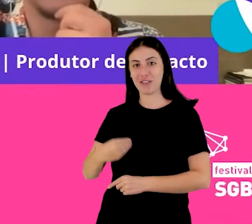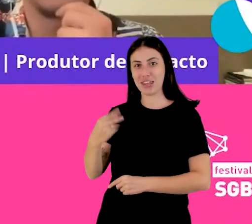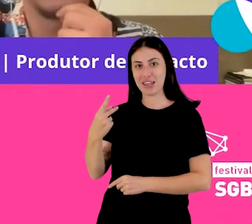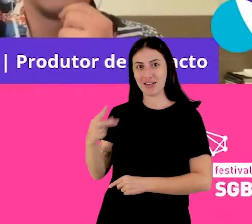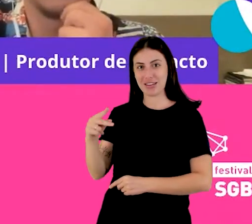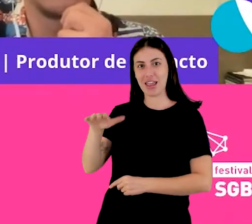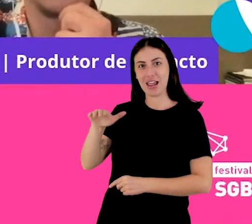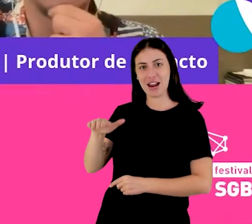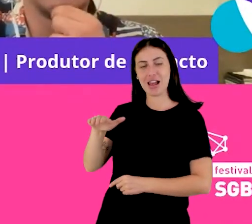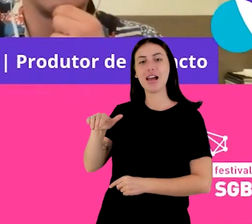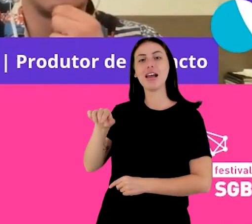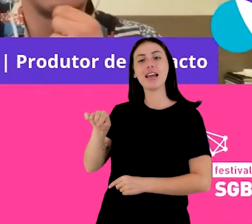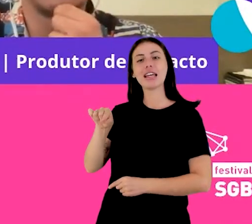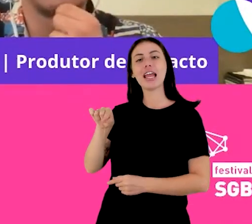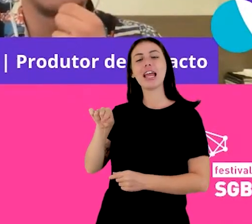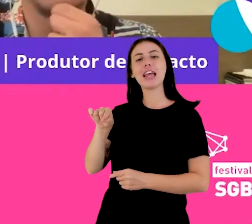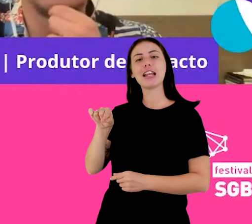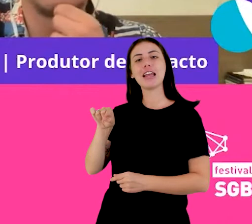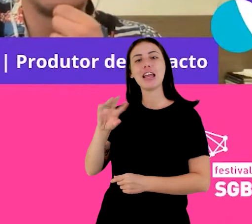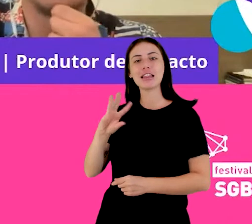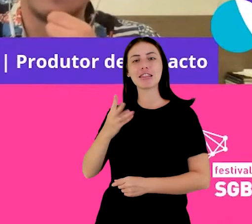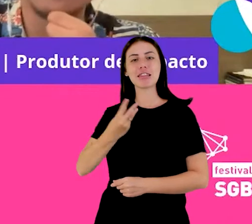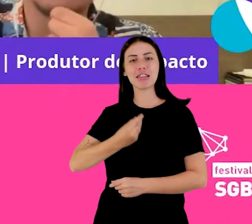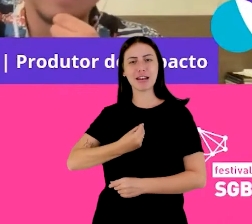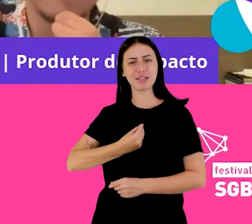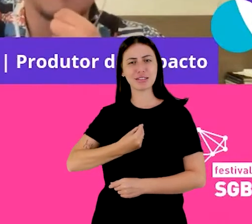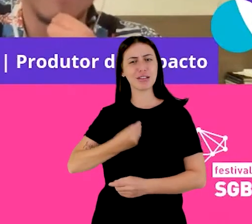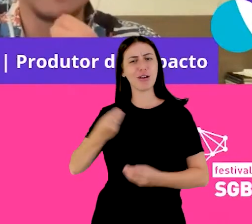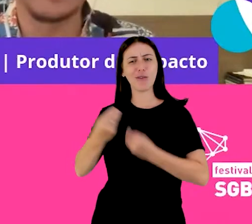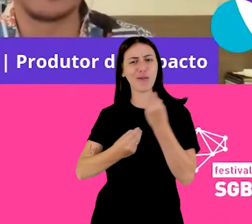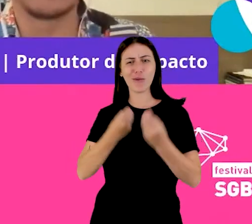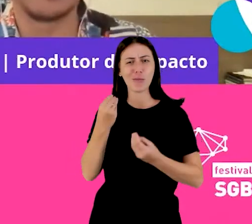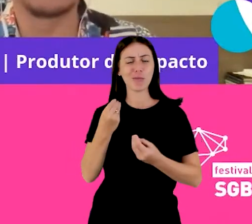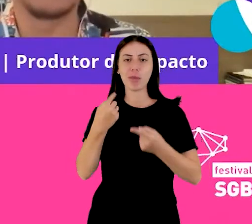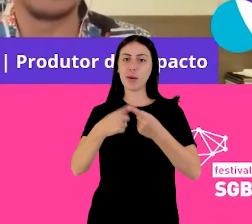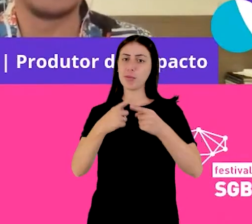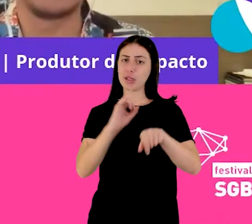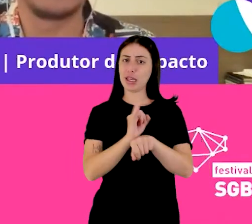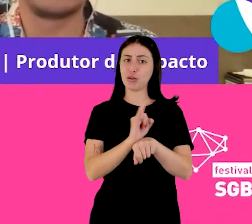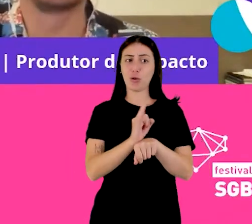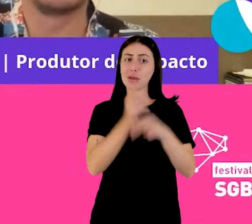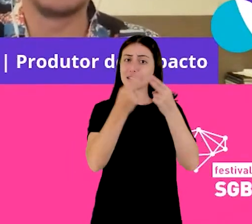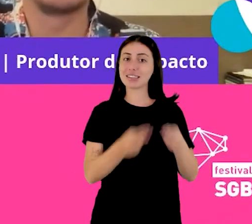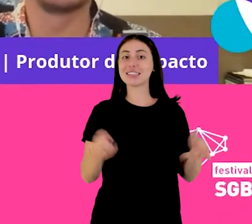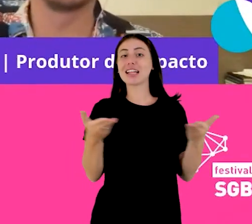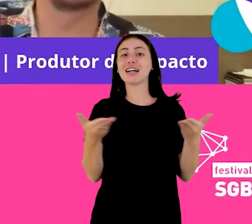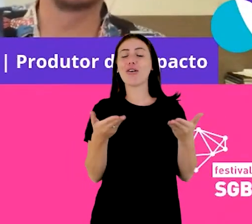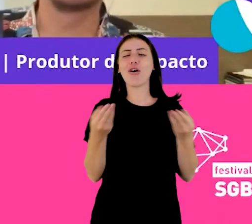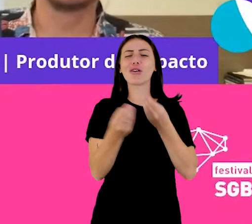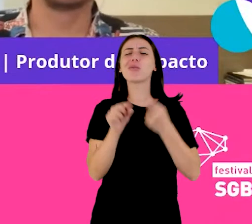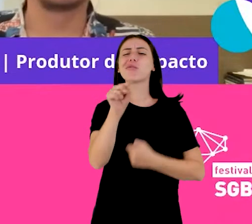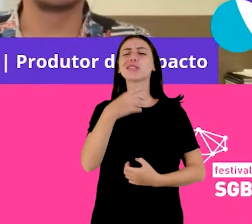identidade. Como é que foi a campanha do Limiar? Como é que está sendo? Porque a gente está falando de um documentário recém-lançado. Fala um pouquinho para a gente.